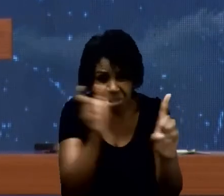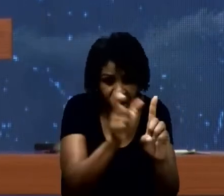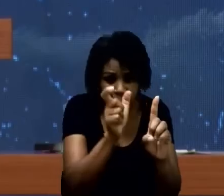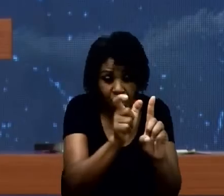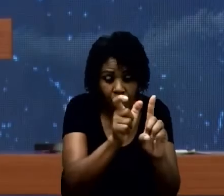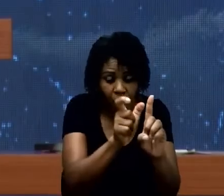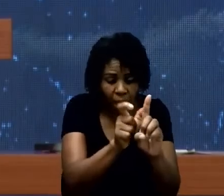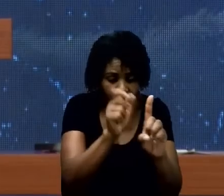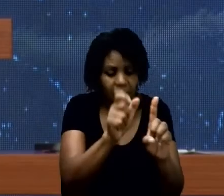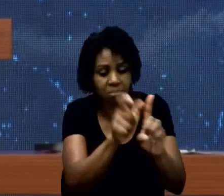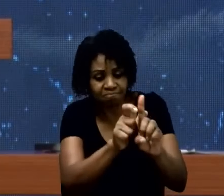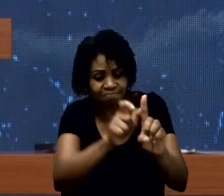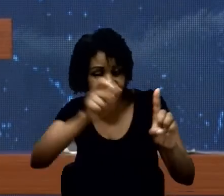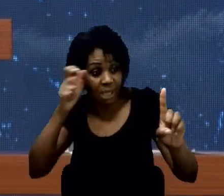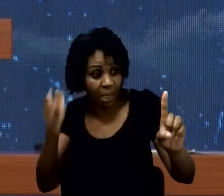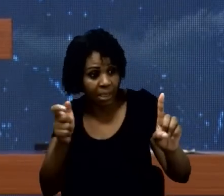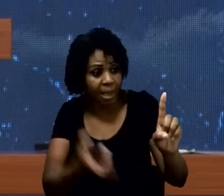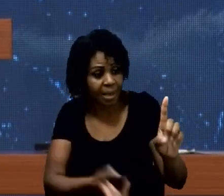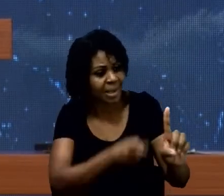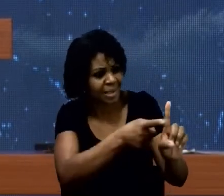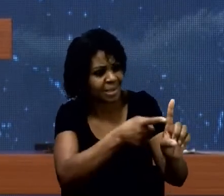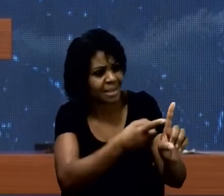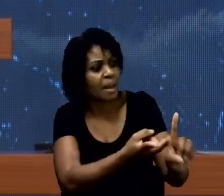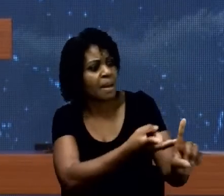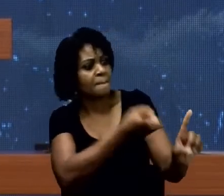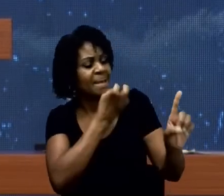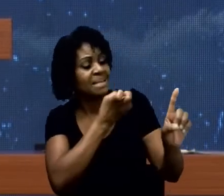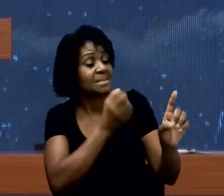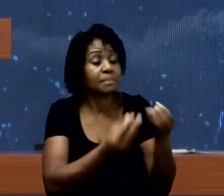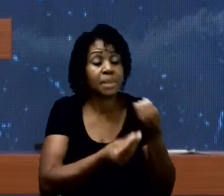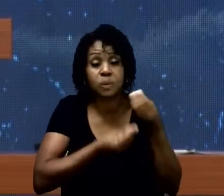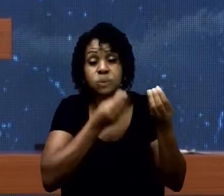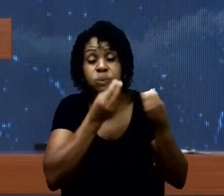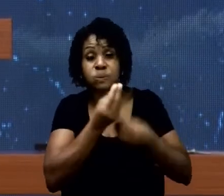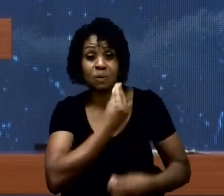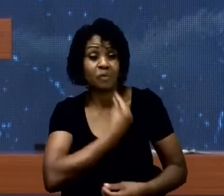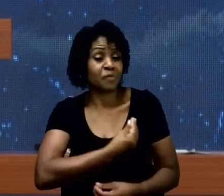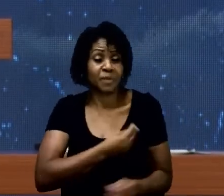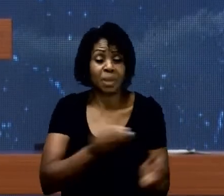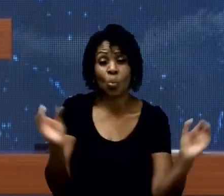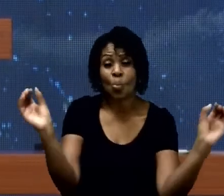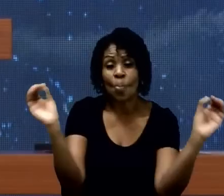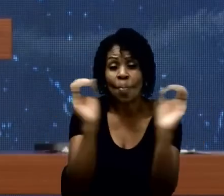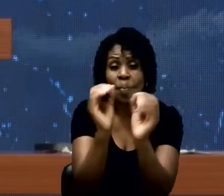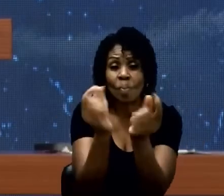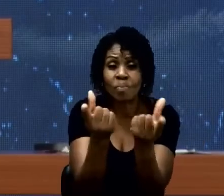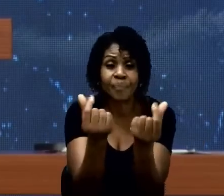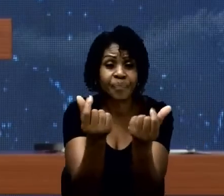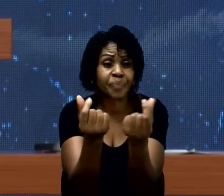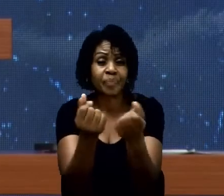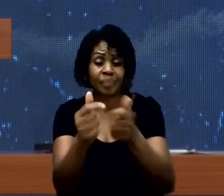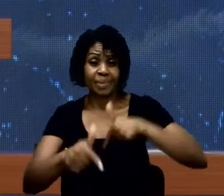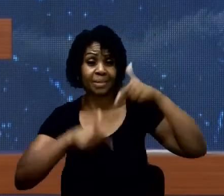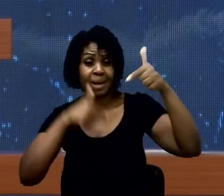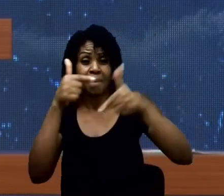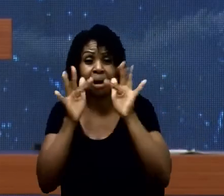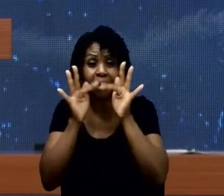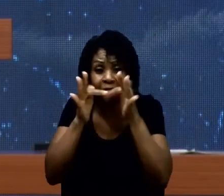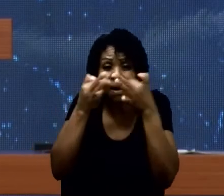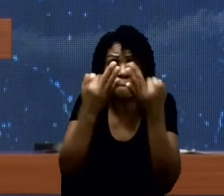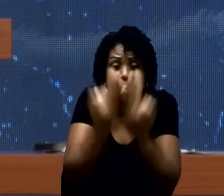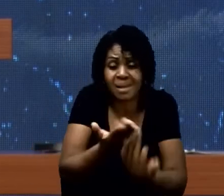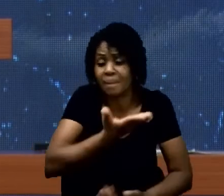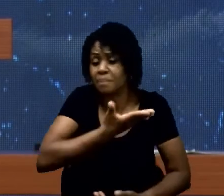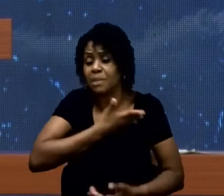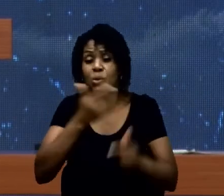ele voltava a si, ele via o estrago da vida dele. Zero de dinheiro, não tinha, claro que não tinha emprego, não tinha família, não